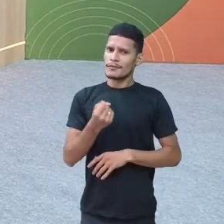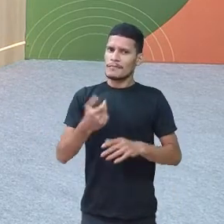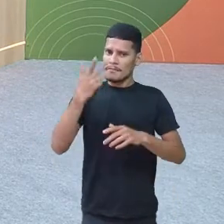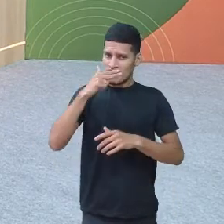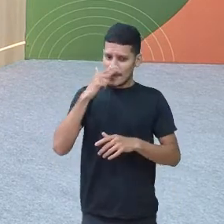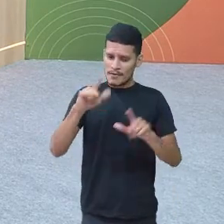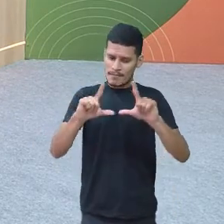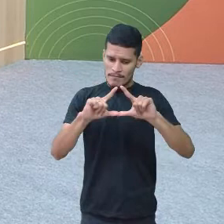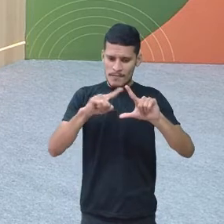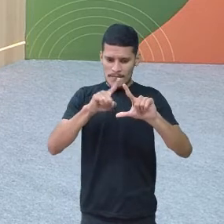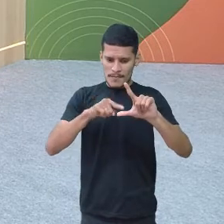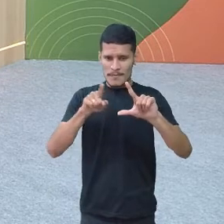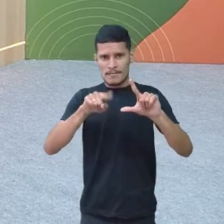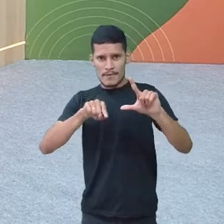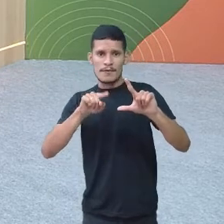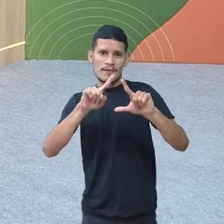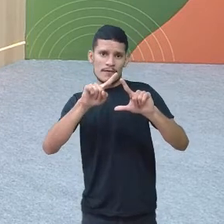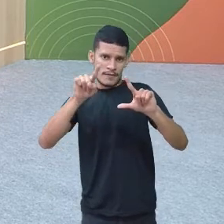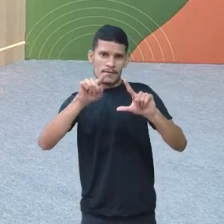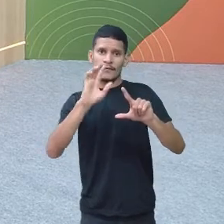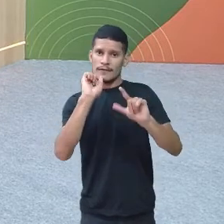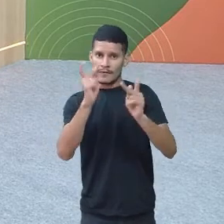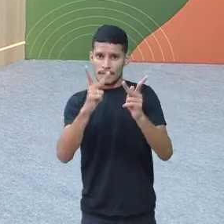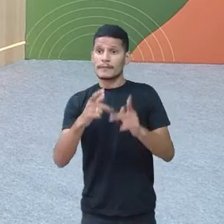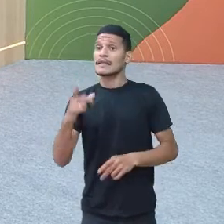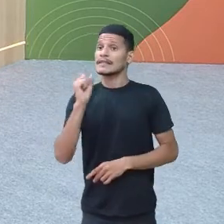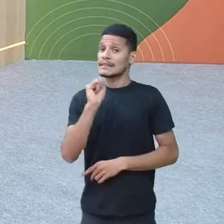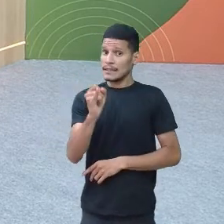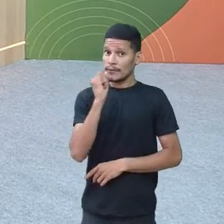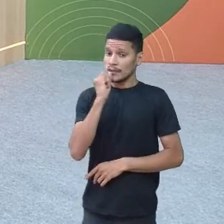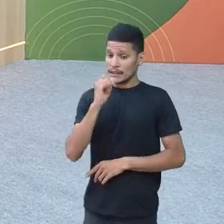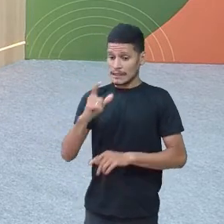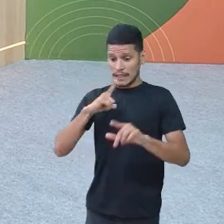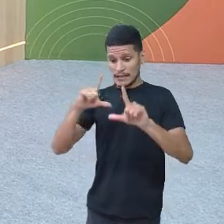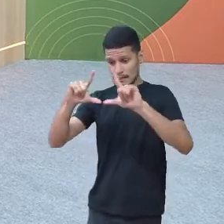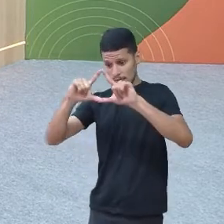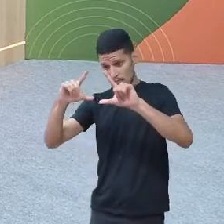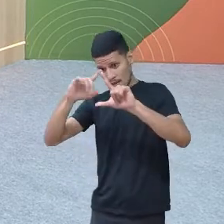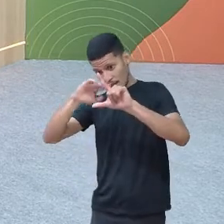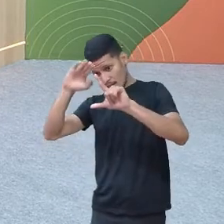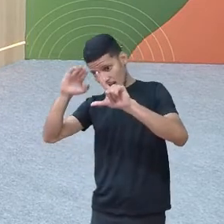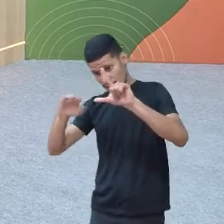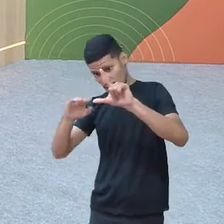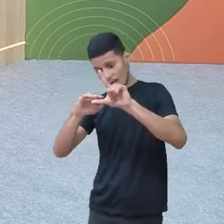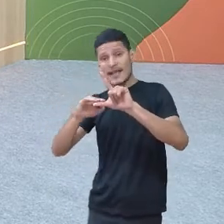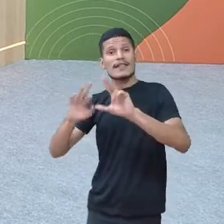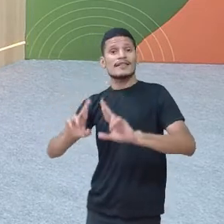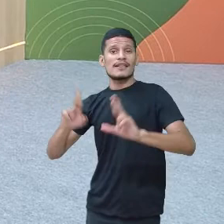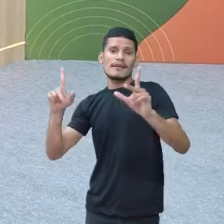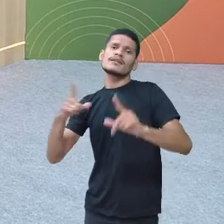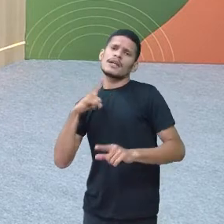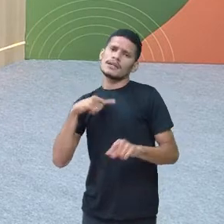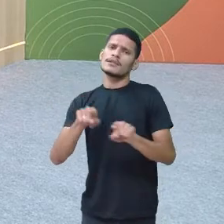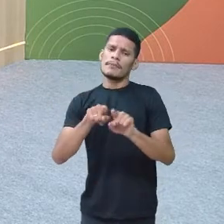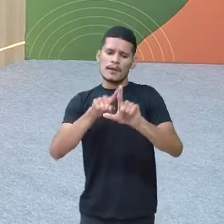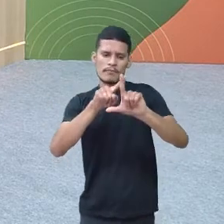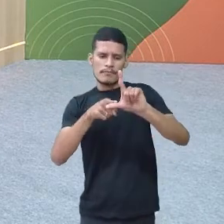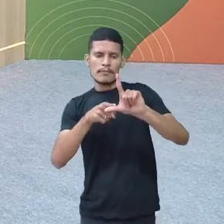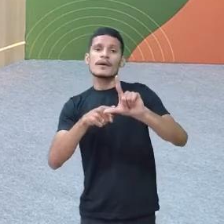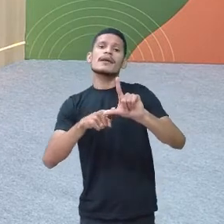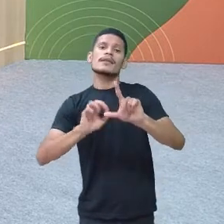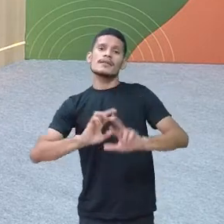tá? E se eu tenho 3 lados diferentes, eu também vou ter 3 ângulos diferentes,